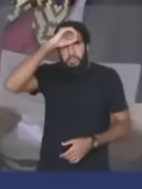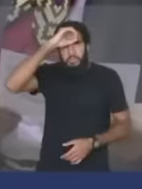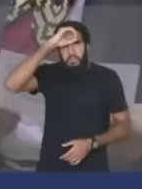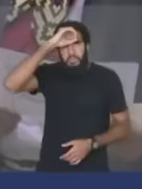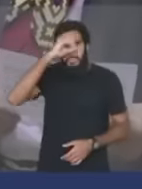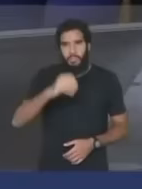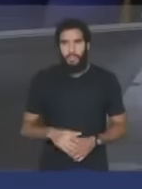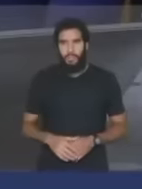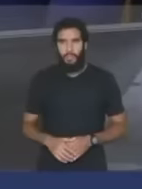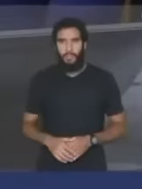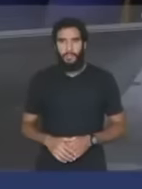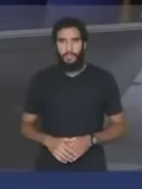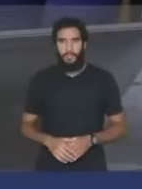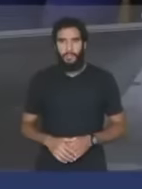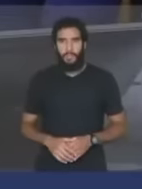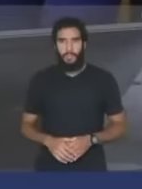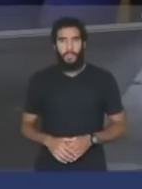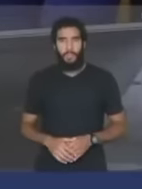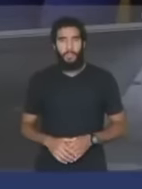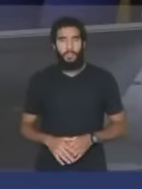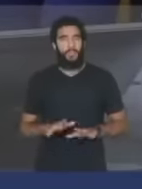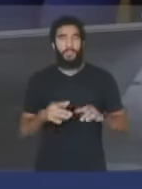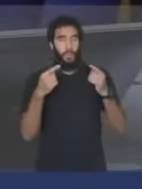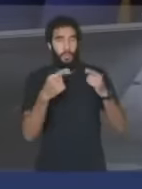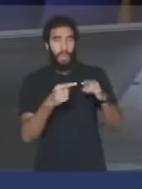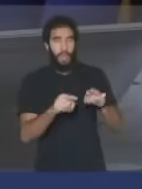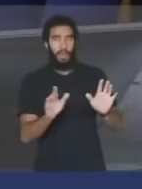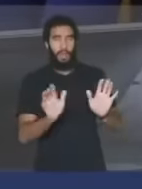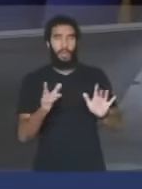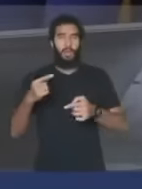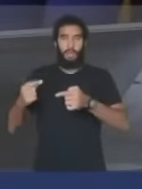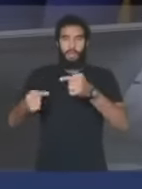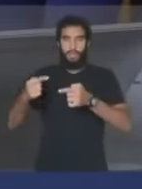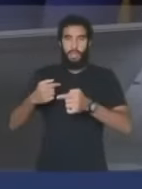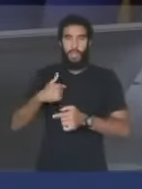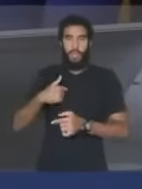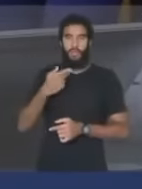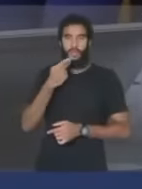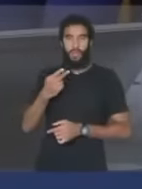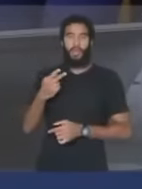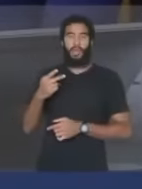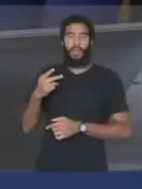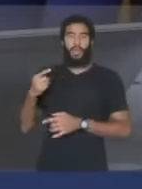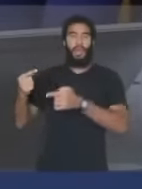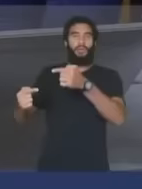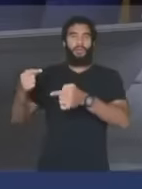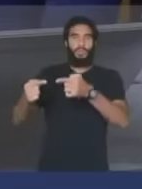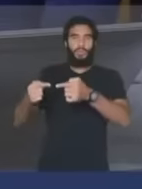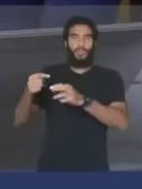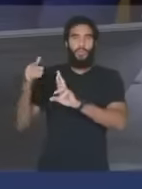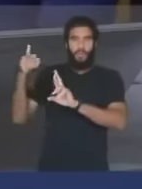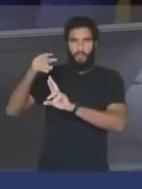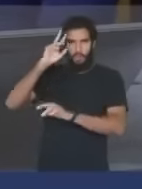atacar o filho, foi uma discussão que tivemos numa das comissões que eu fiz referência a essa discussão, mas nada diferente